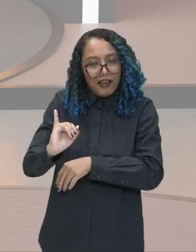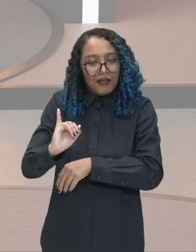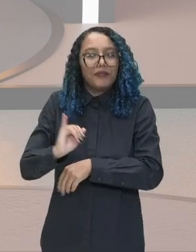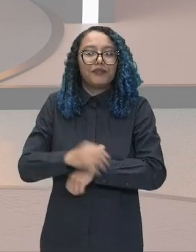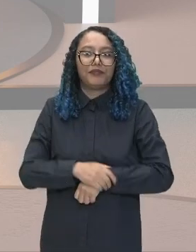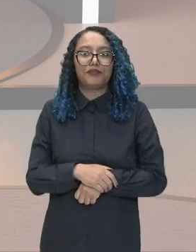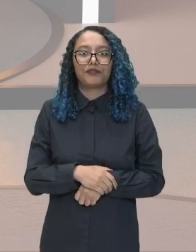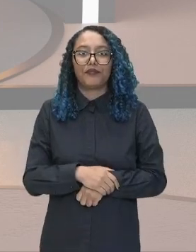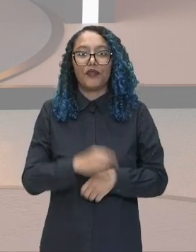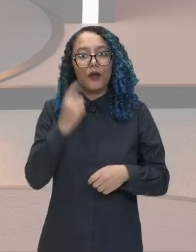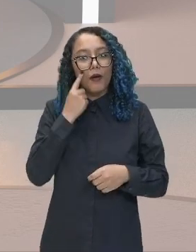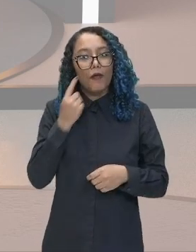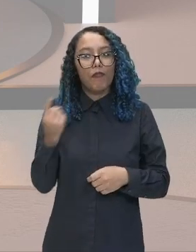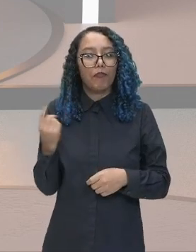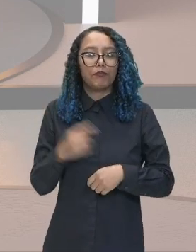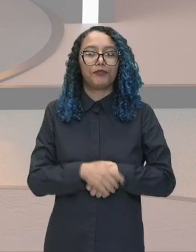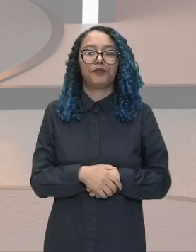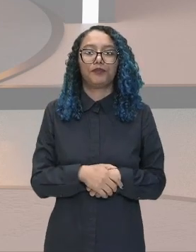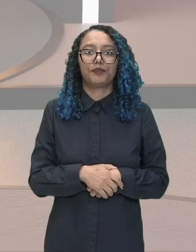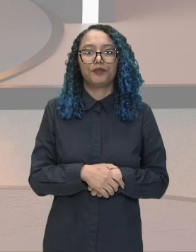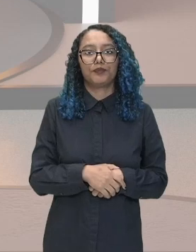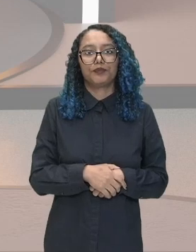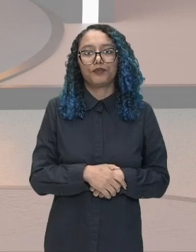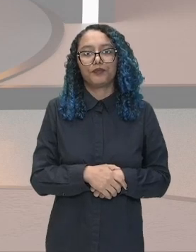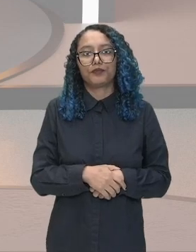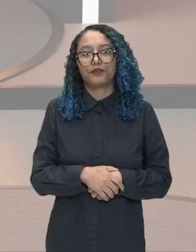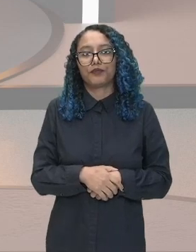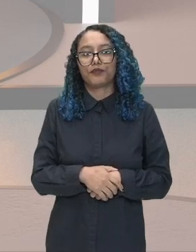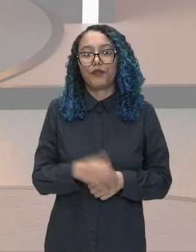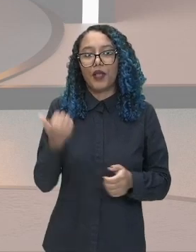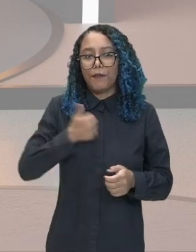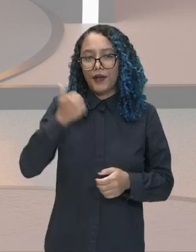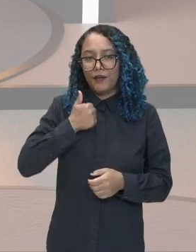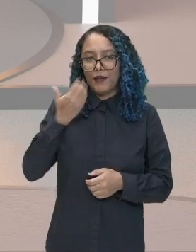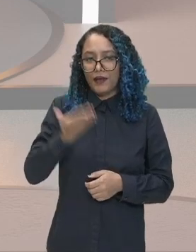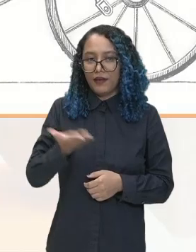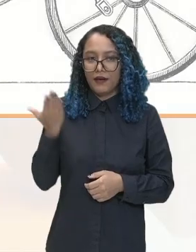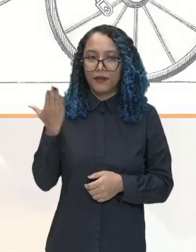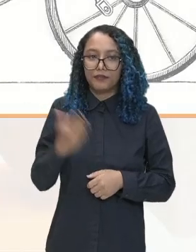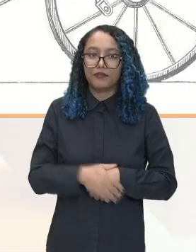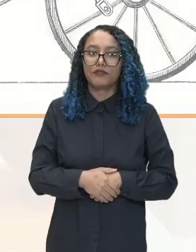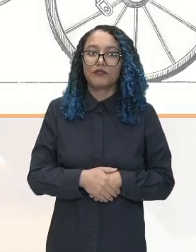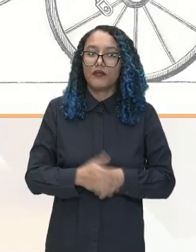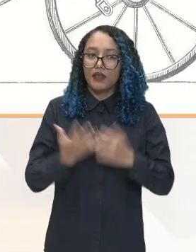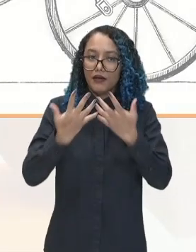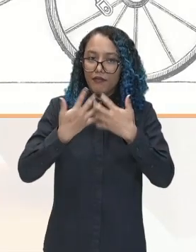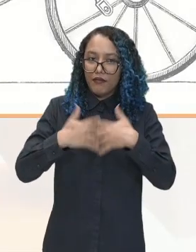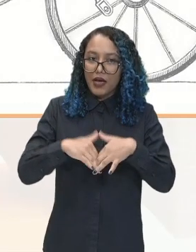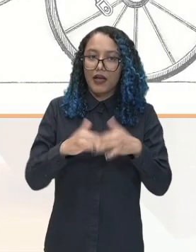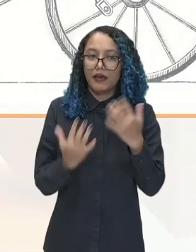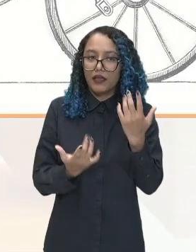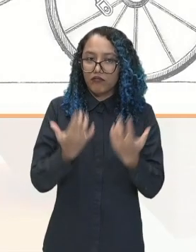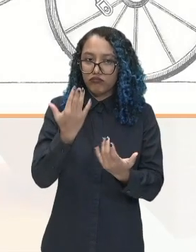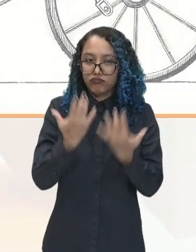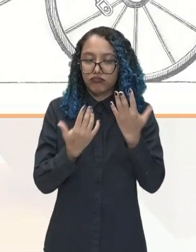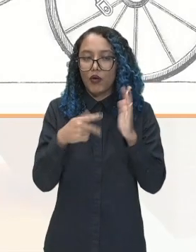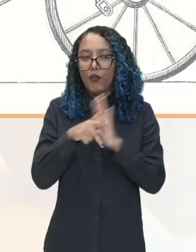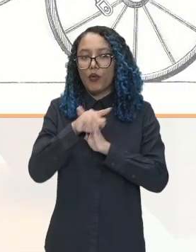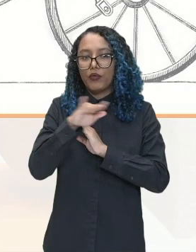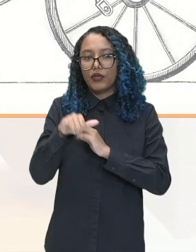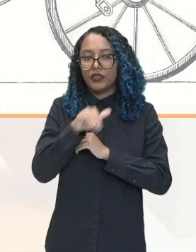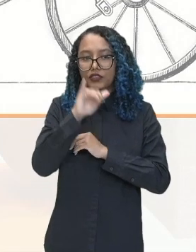então? Vejam lá. Então, nós temos aí a primeira, né, a máquina a vapor, de James